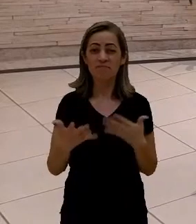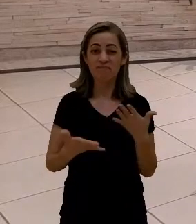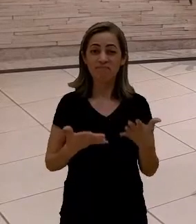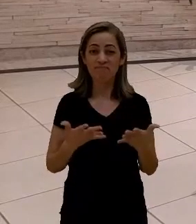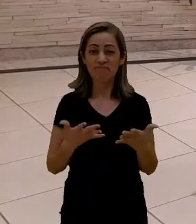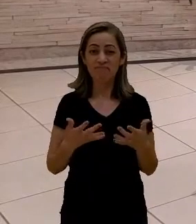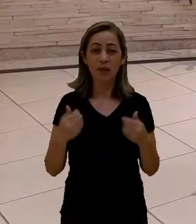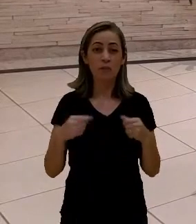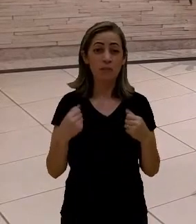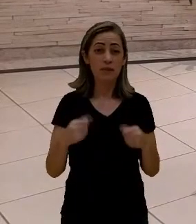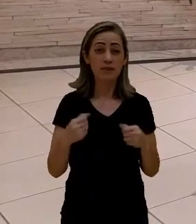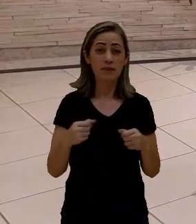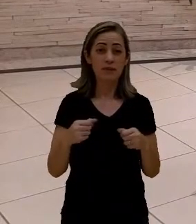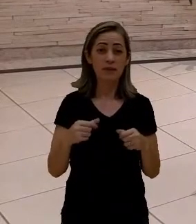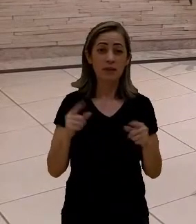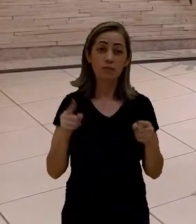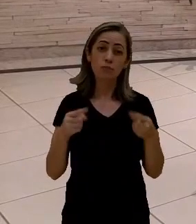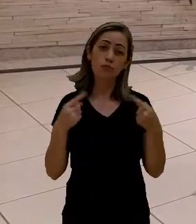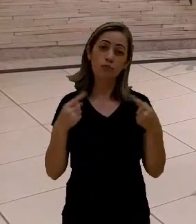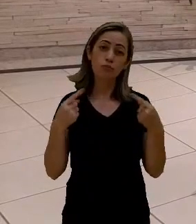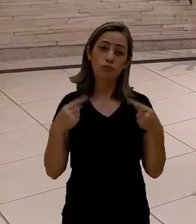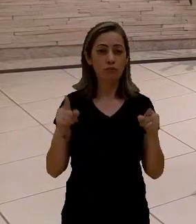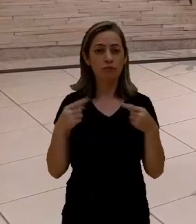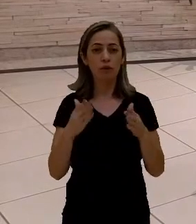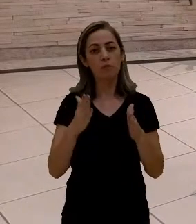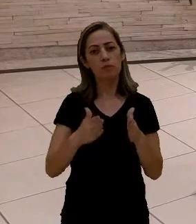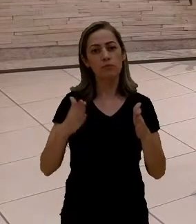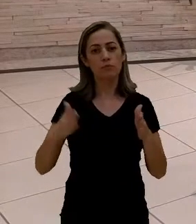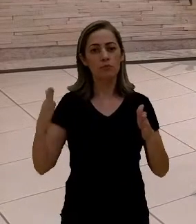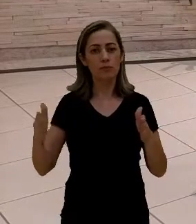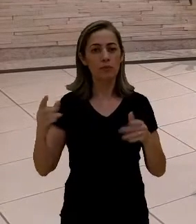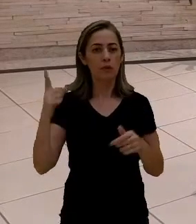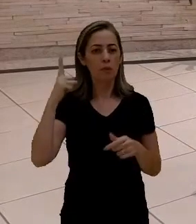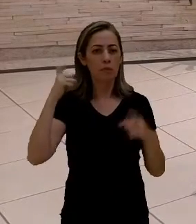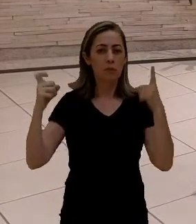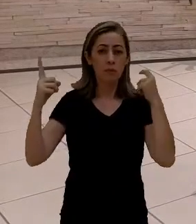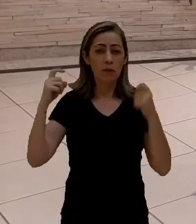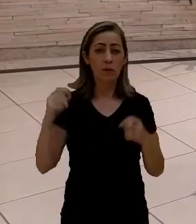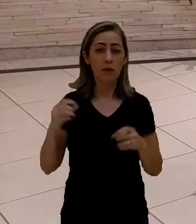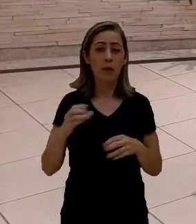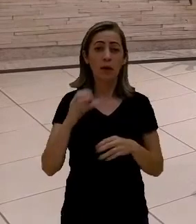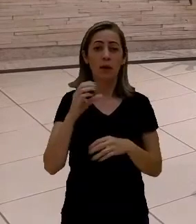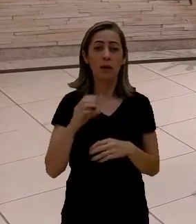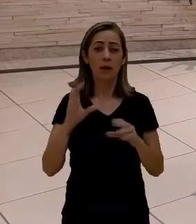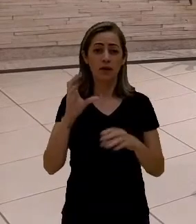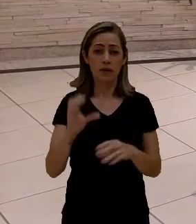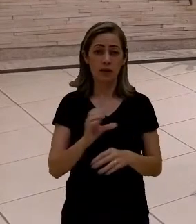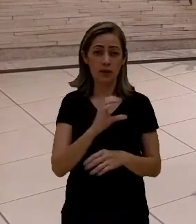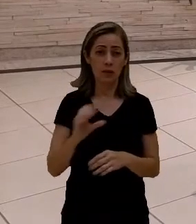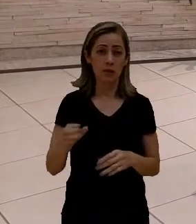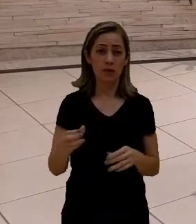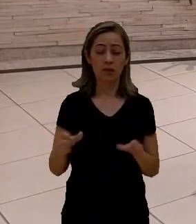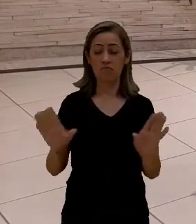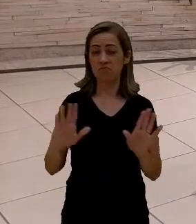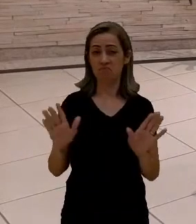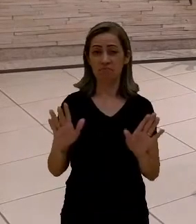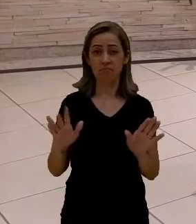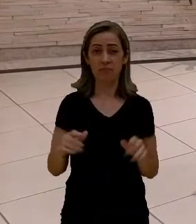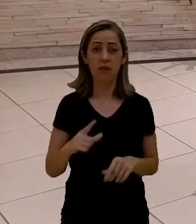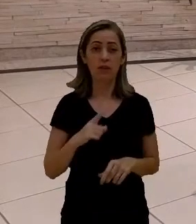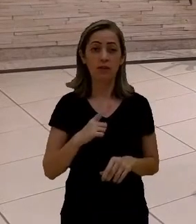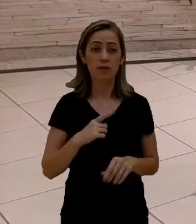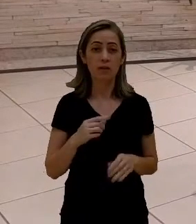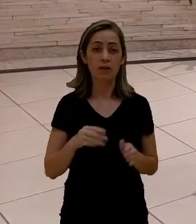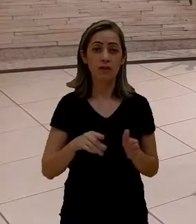de tal ritmo a música Tem que ser de tal volume a música Tem Que Ser católica a música não precisa necessariamente serat tem muitas dessas